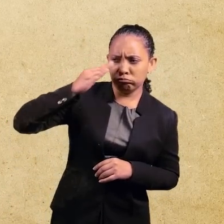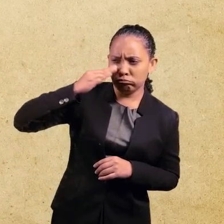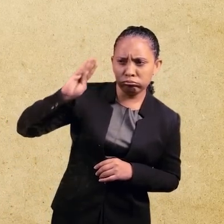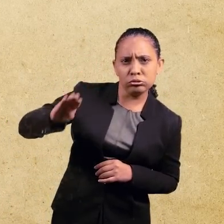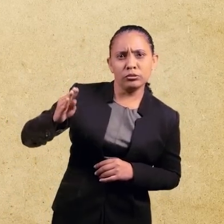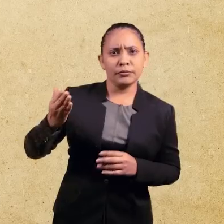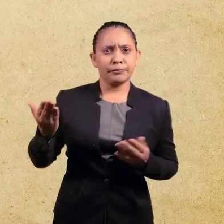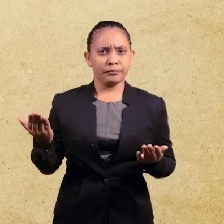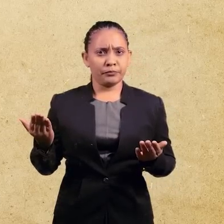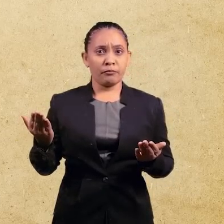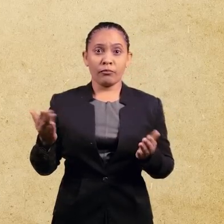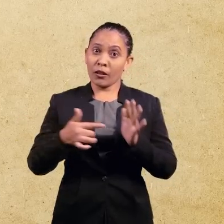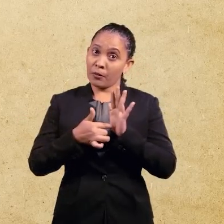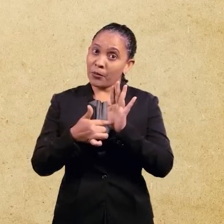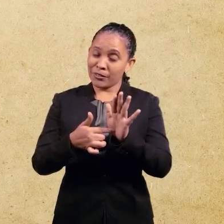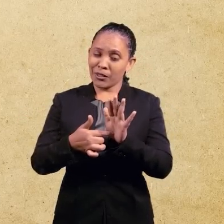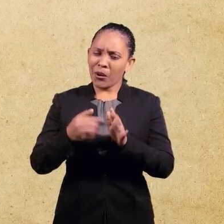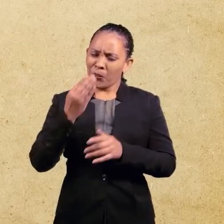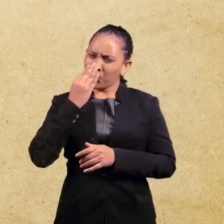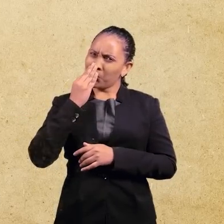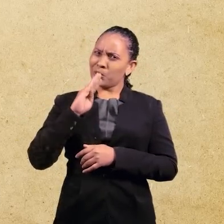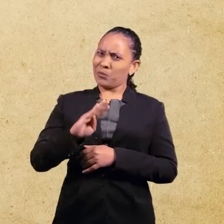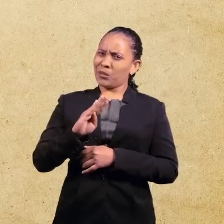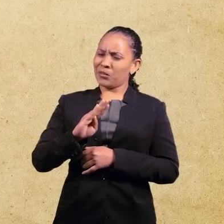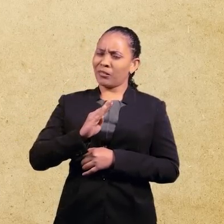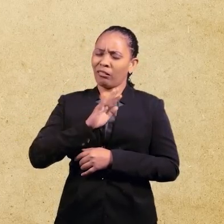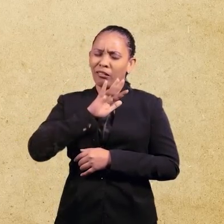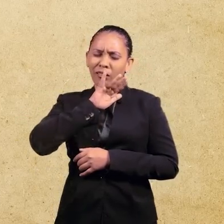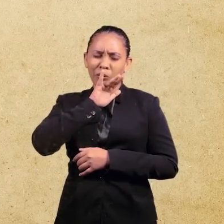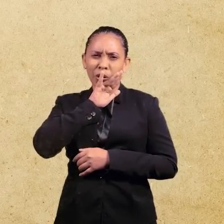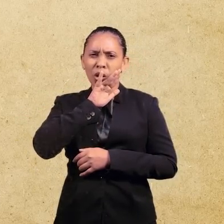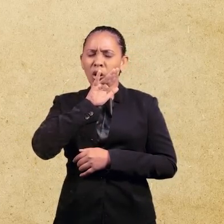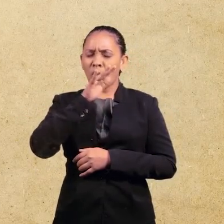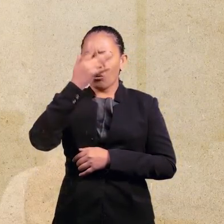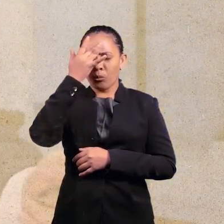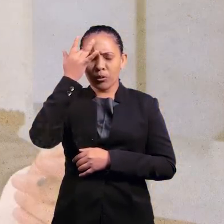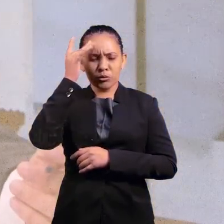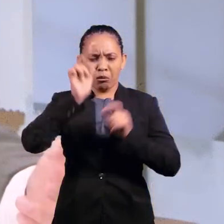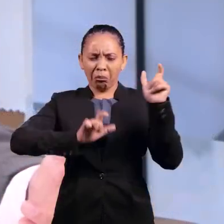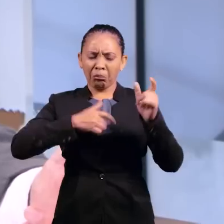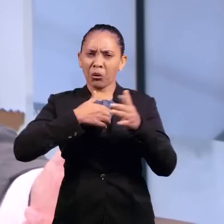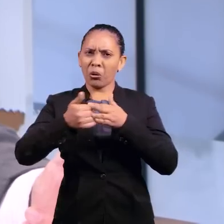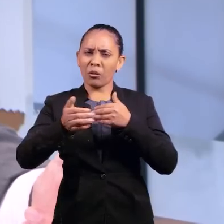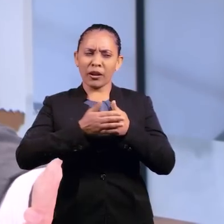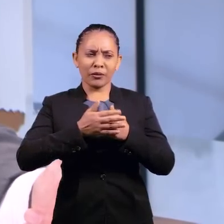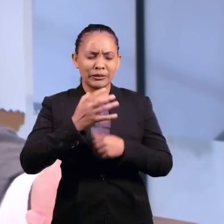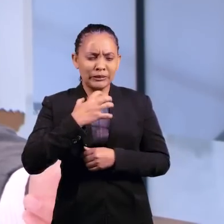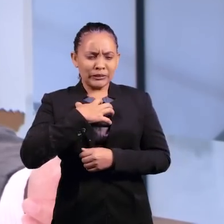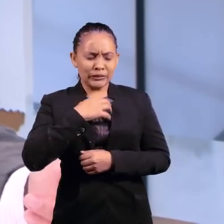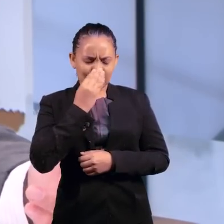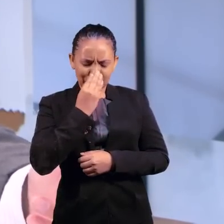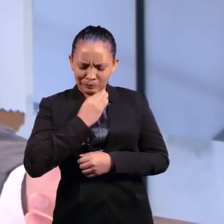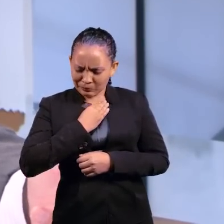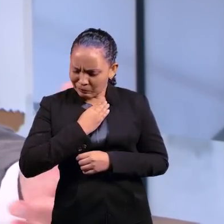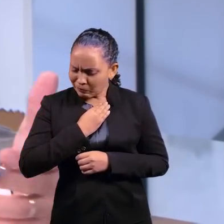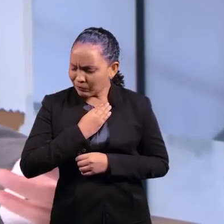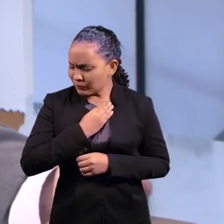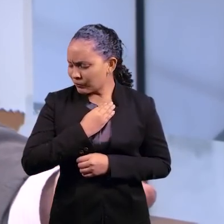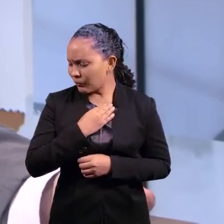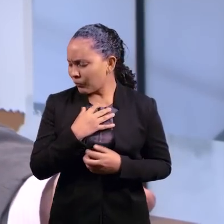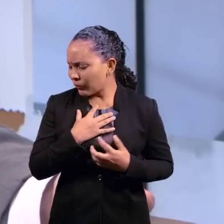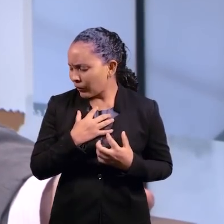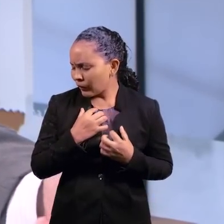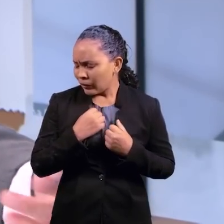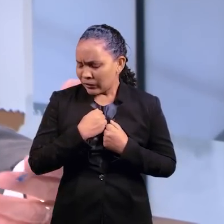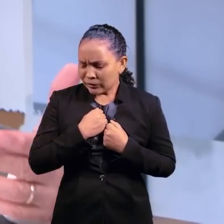O desprezo por si só já é uma coisa horrível. Quando você, eu, qualquer um de nós somos desprezados, o sentimento é horrível, não é? Para todos